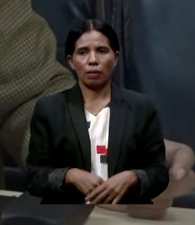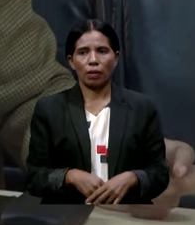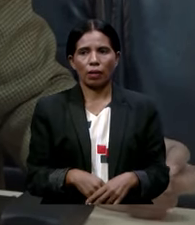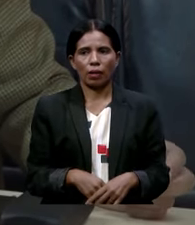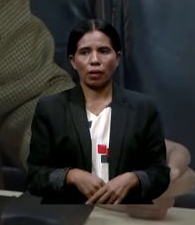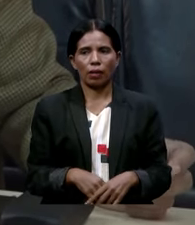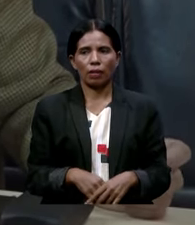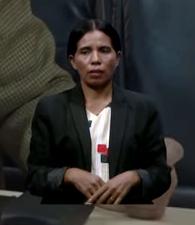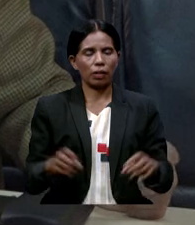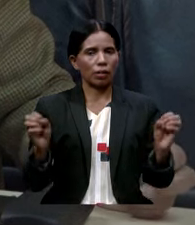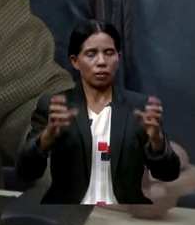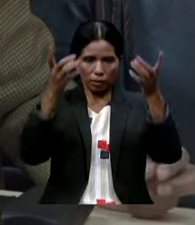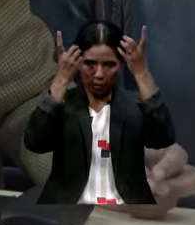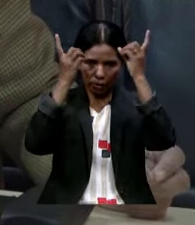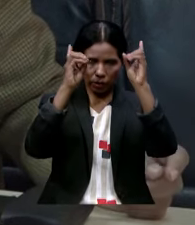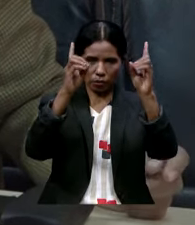Lá os decisão.